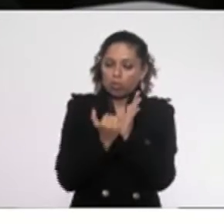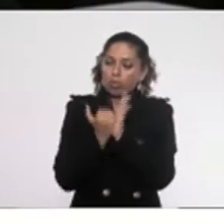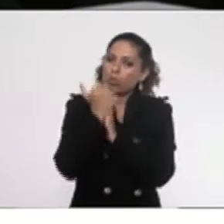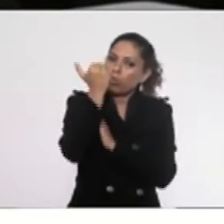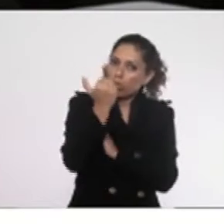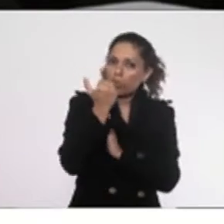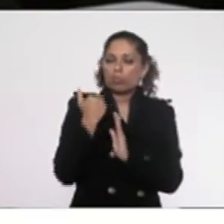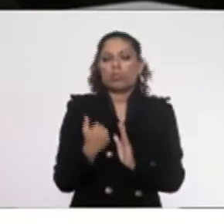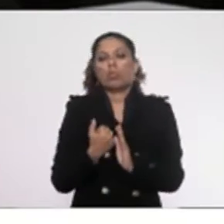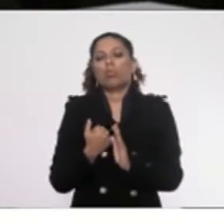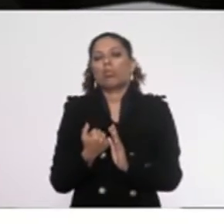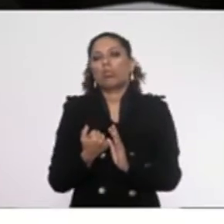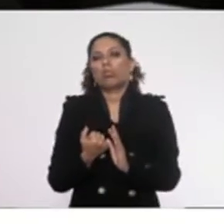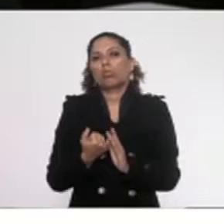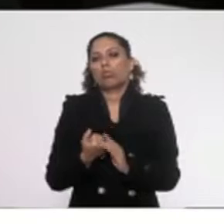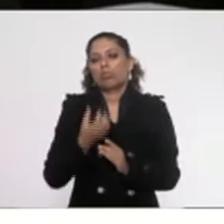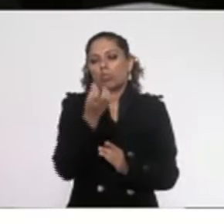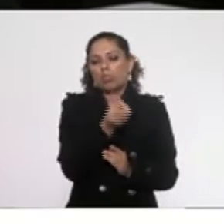aumento, né, de